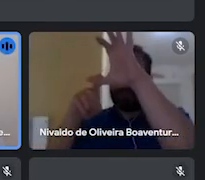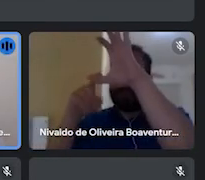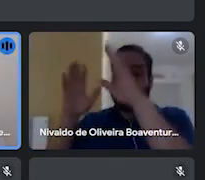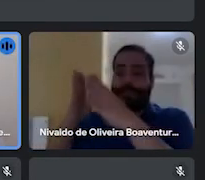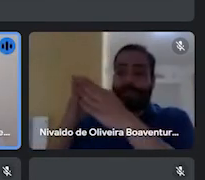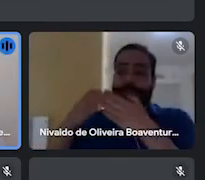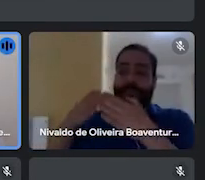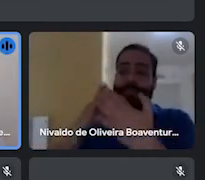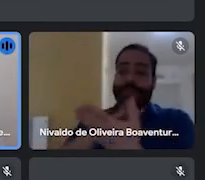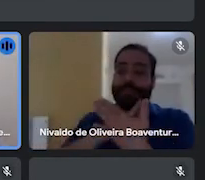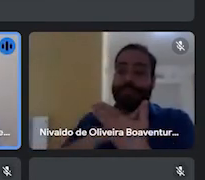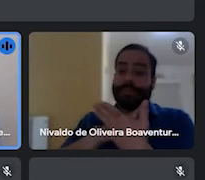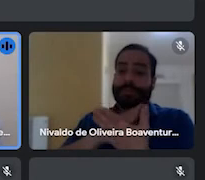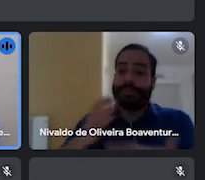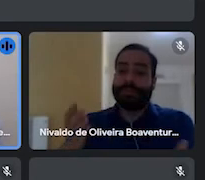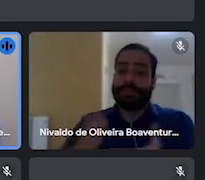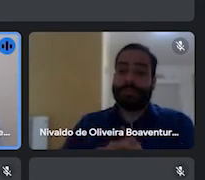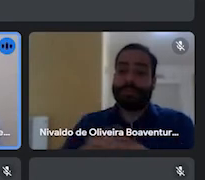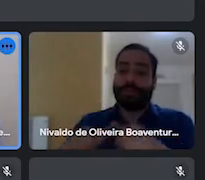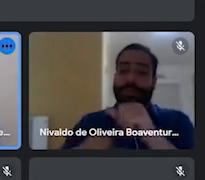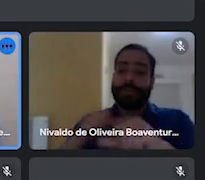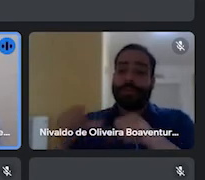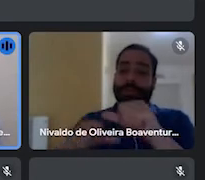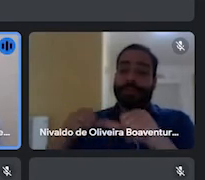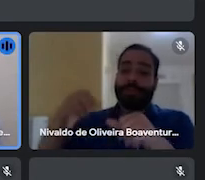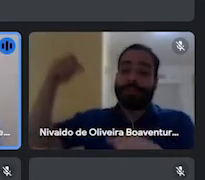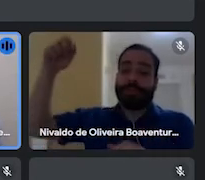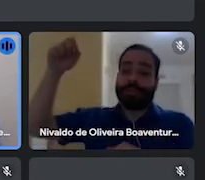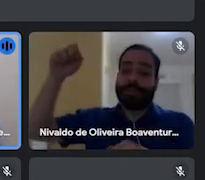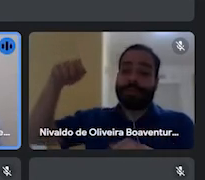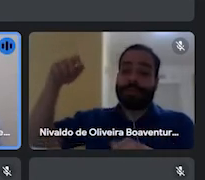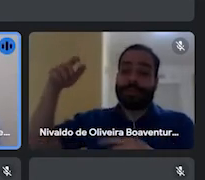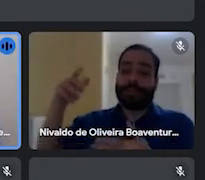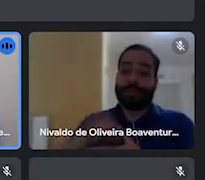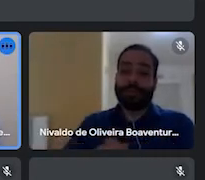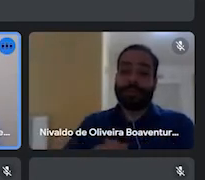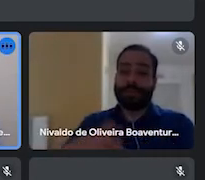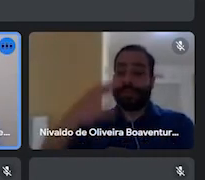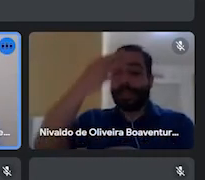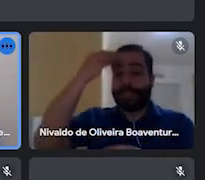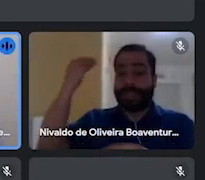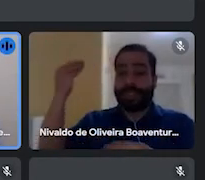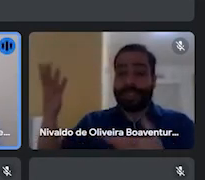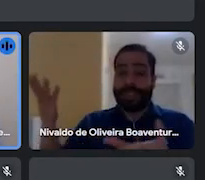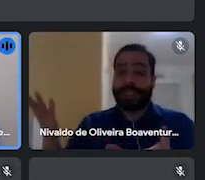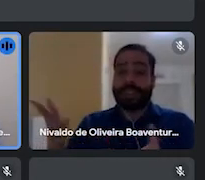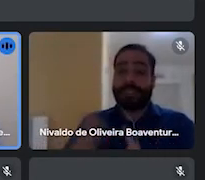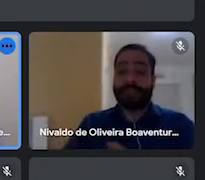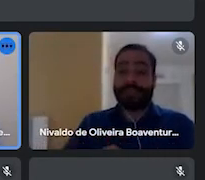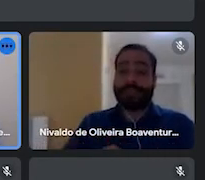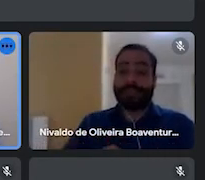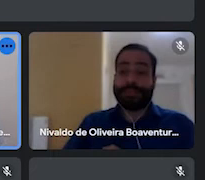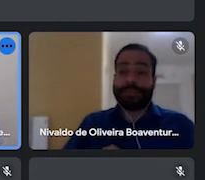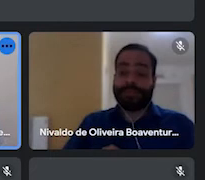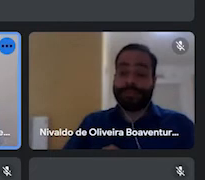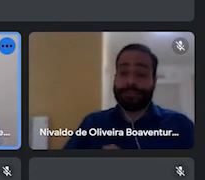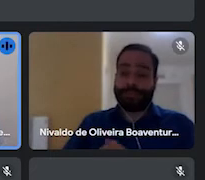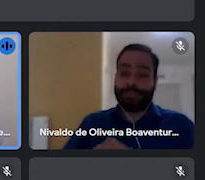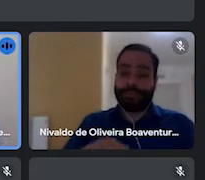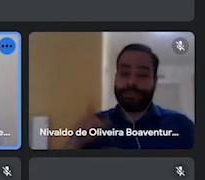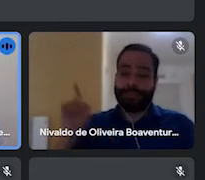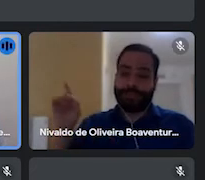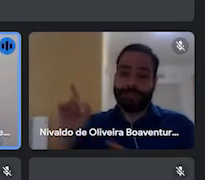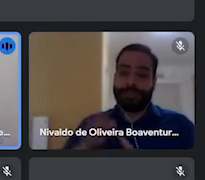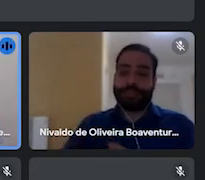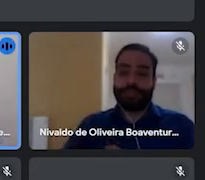A rede, eles tinham mudado a chave local, eles esqueceram desse ponto